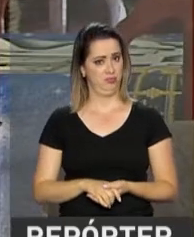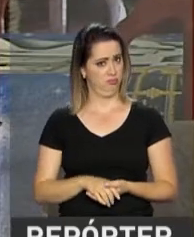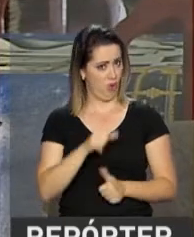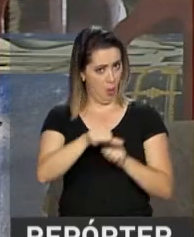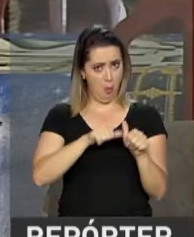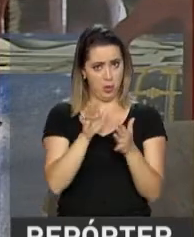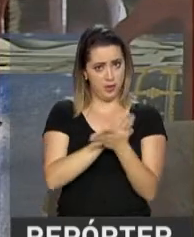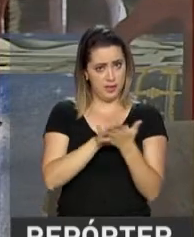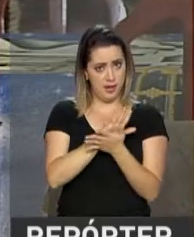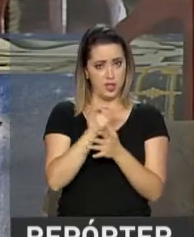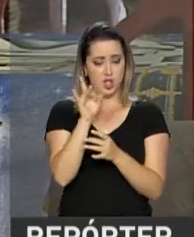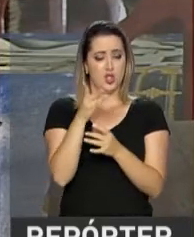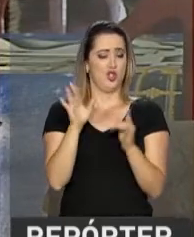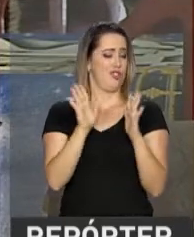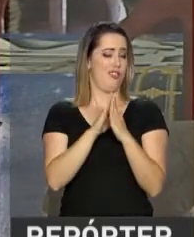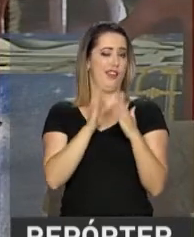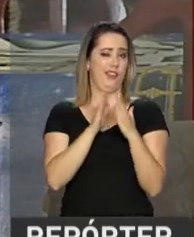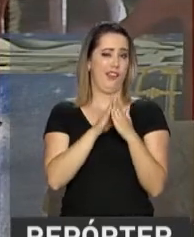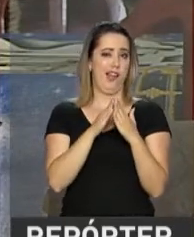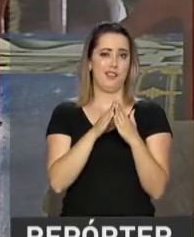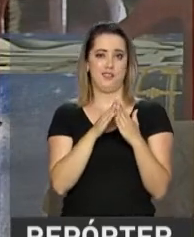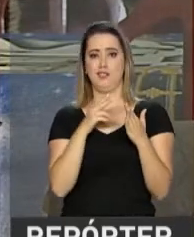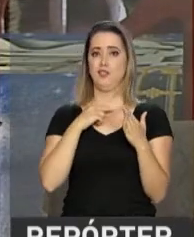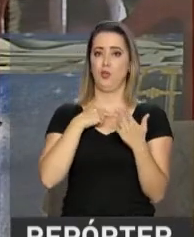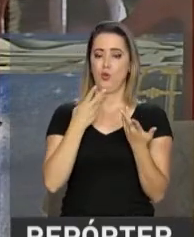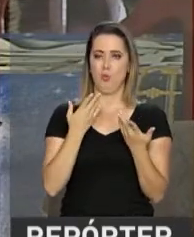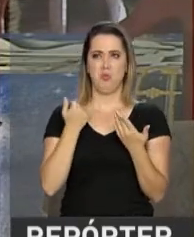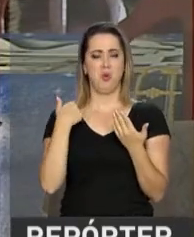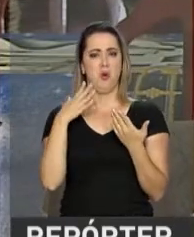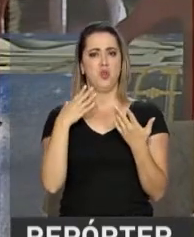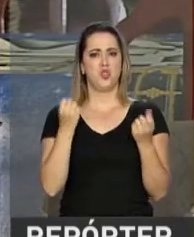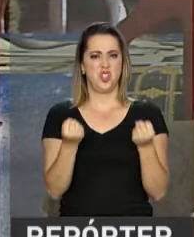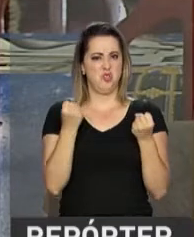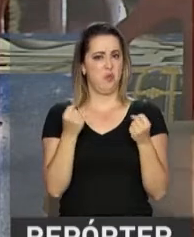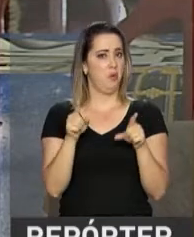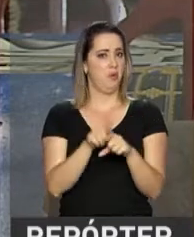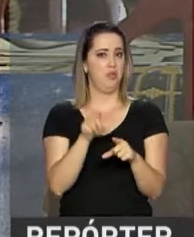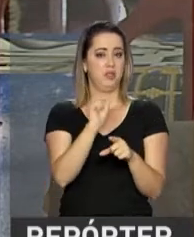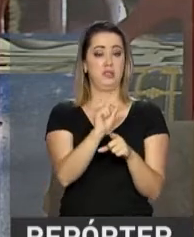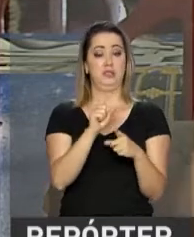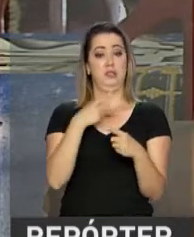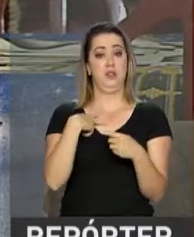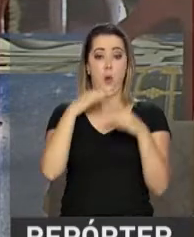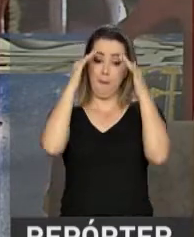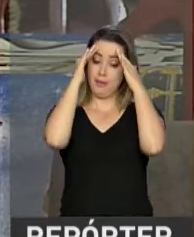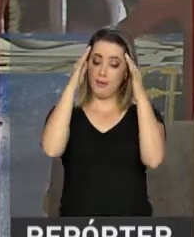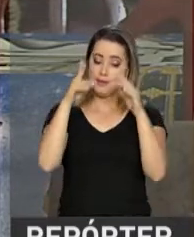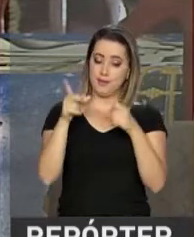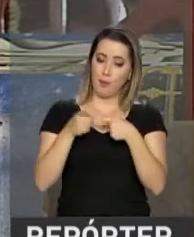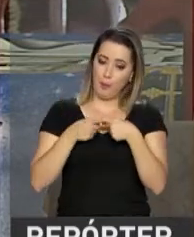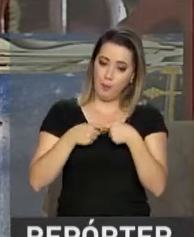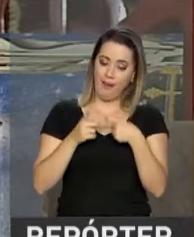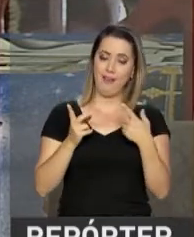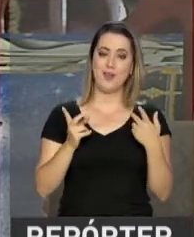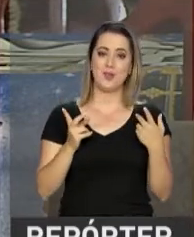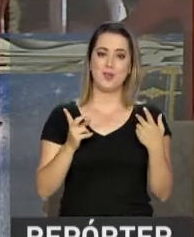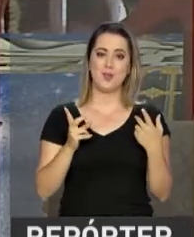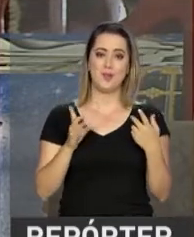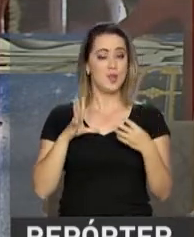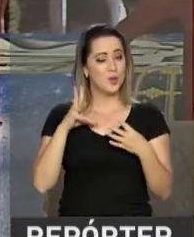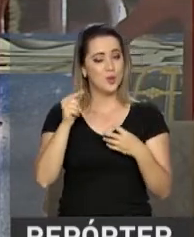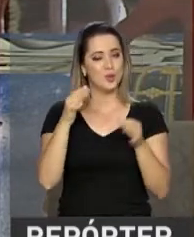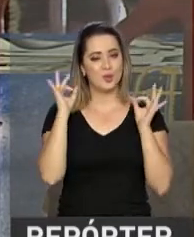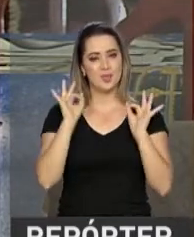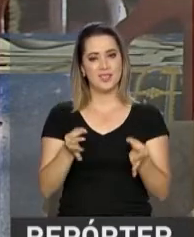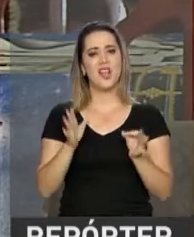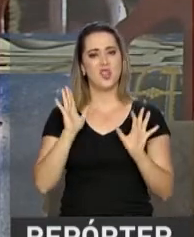museu tam causa não posso fazer pra ganso tocou cumprindo com o médico recomendou a dar tudo certo